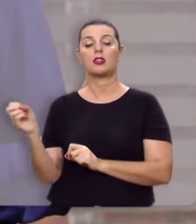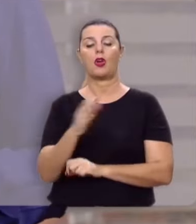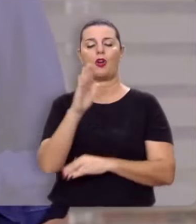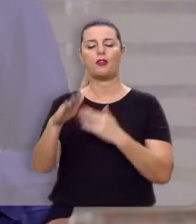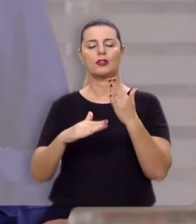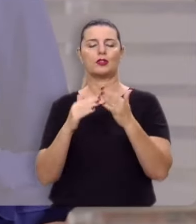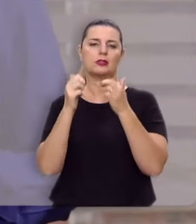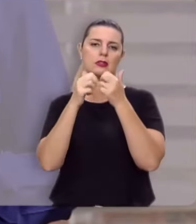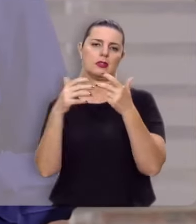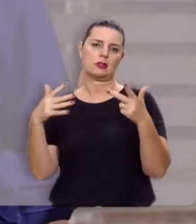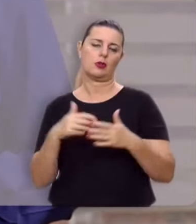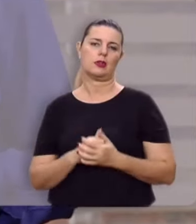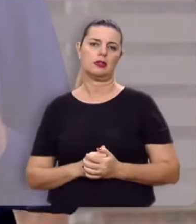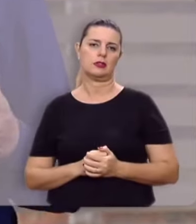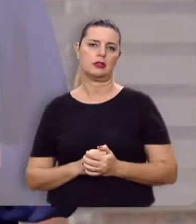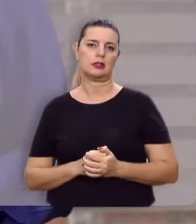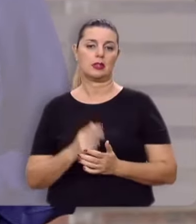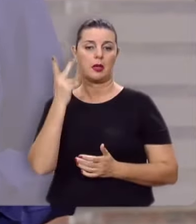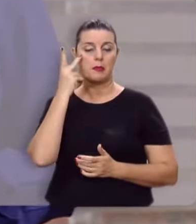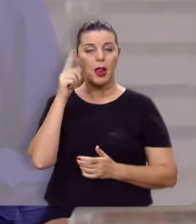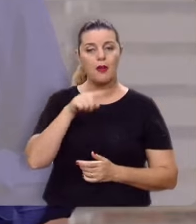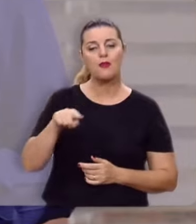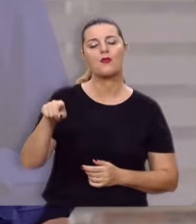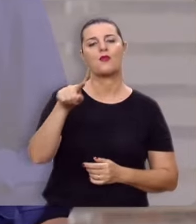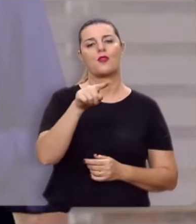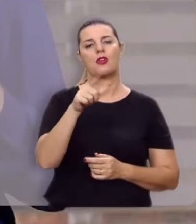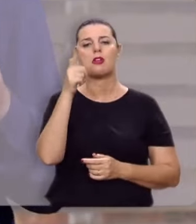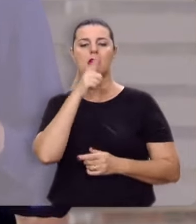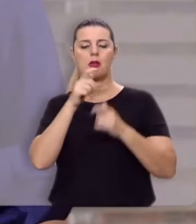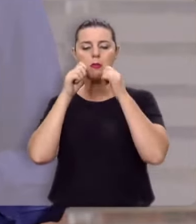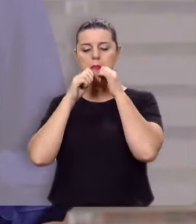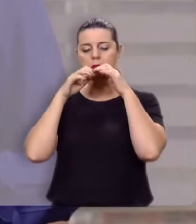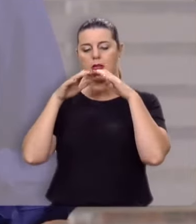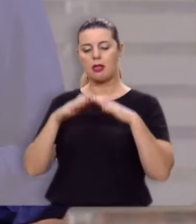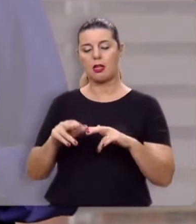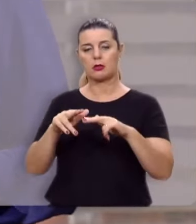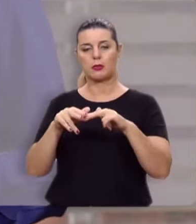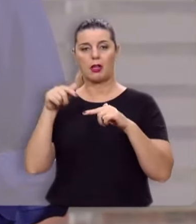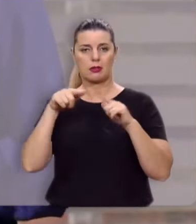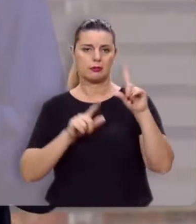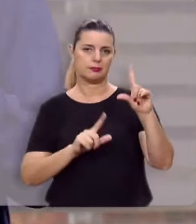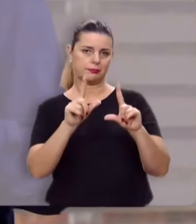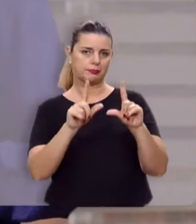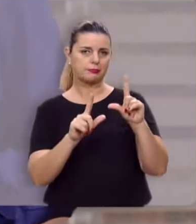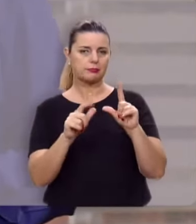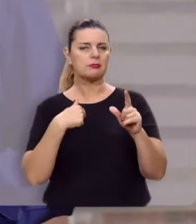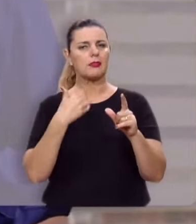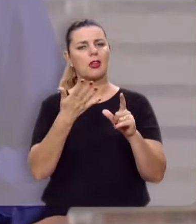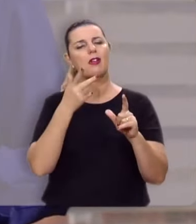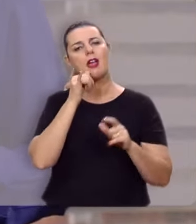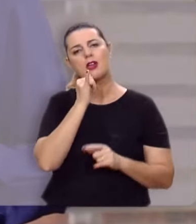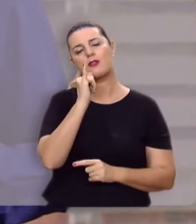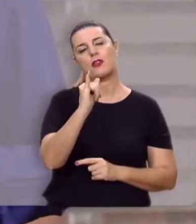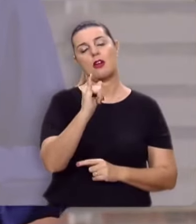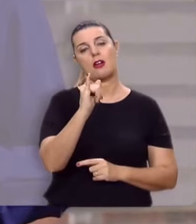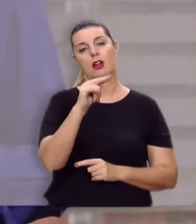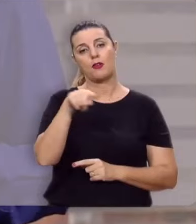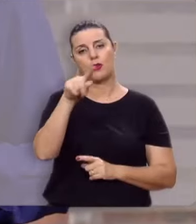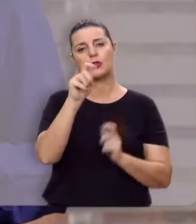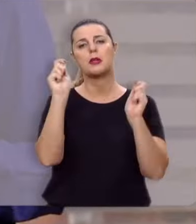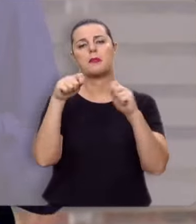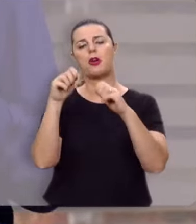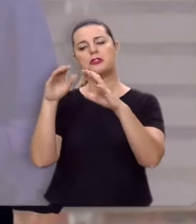novas todas as coisas. E para você que foi abençoado por esse programa, eu gostaria de dizer que